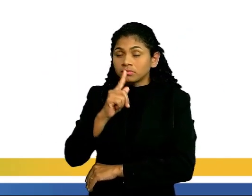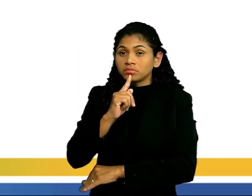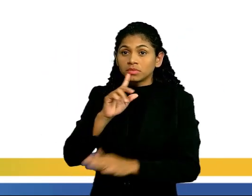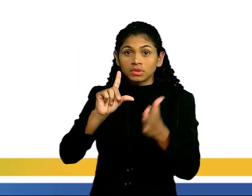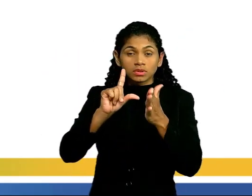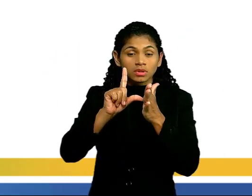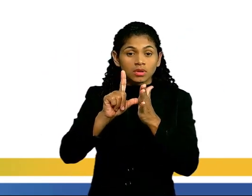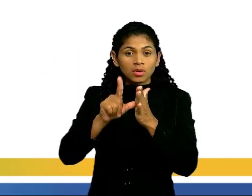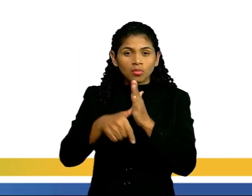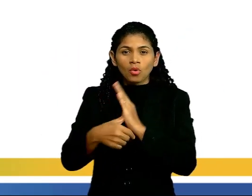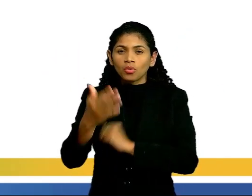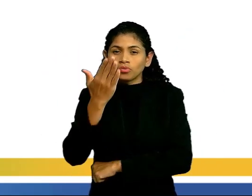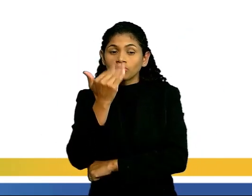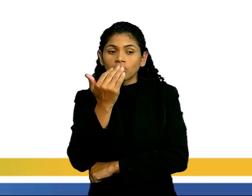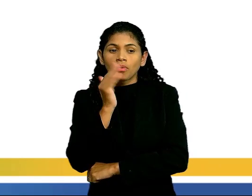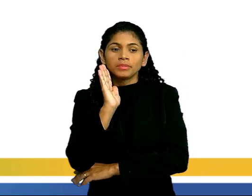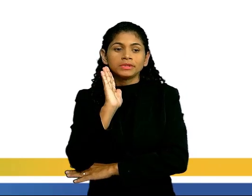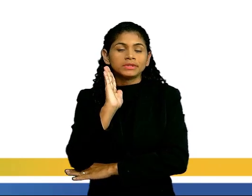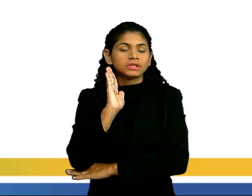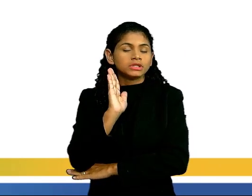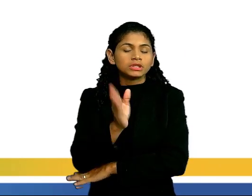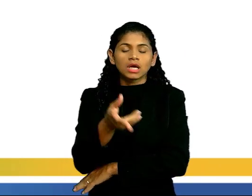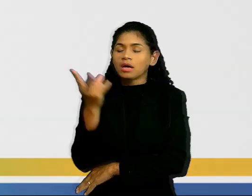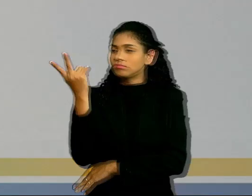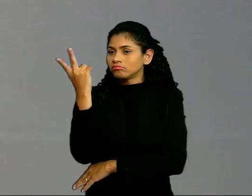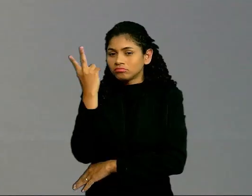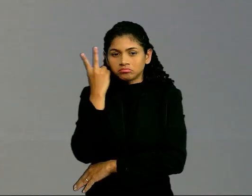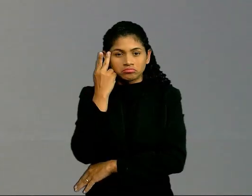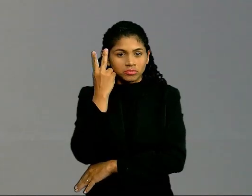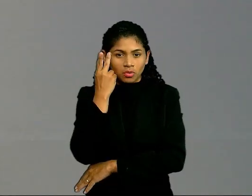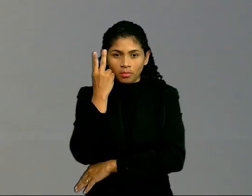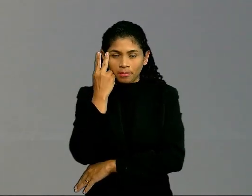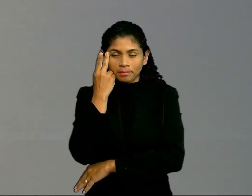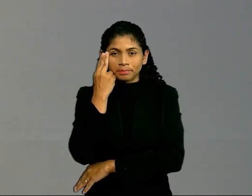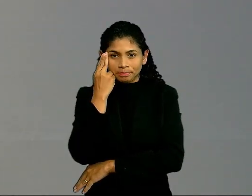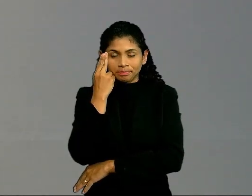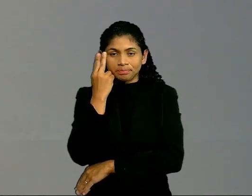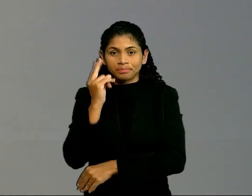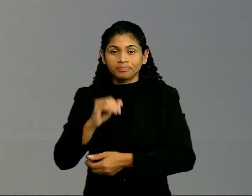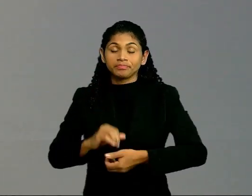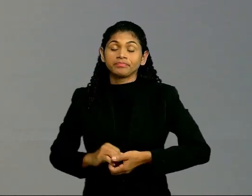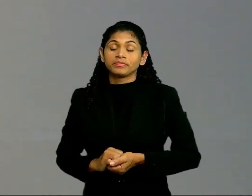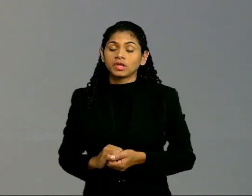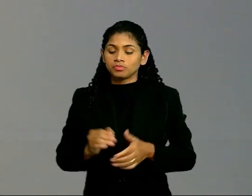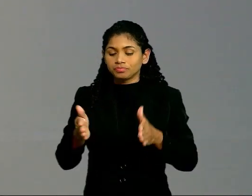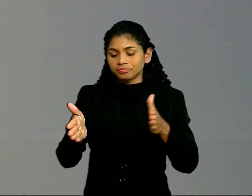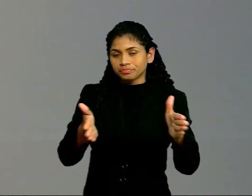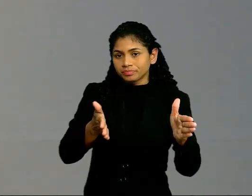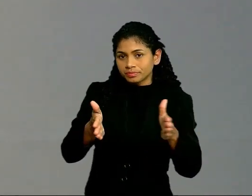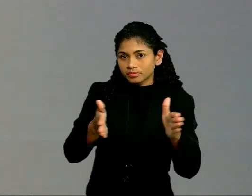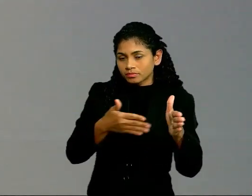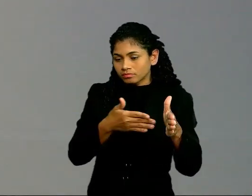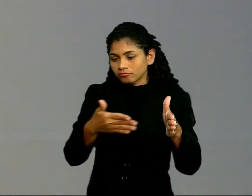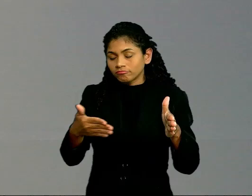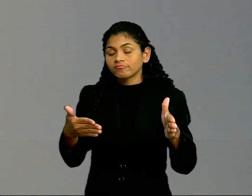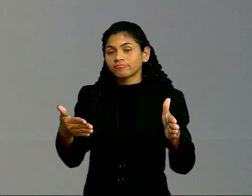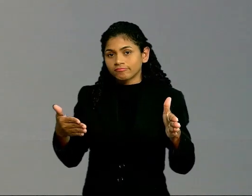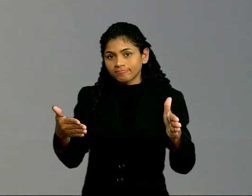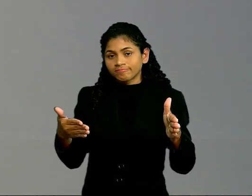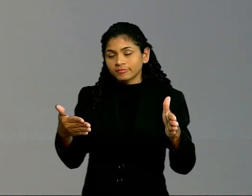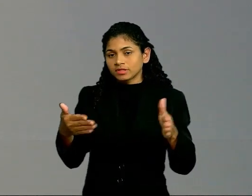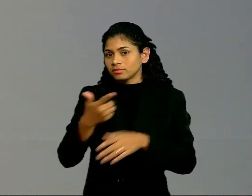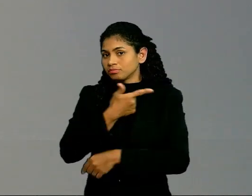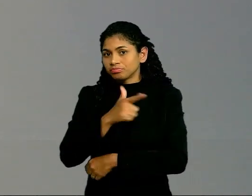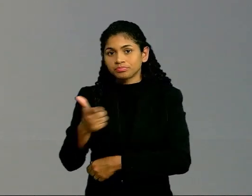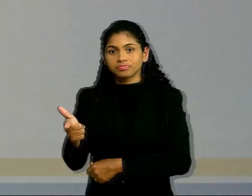tudo normalizou-se aos meus olhos. Então, a gente observa aí o período longo de tempo em que ela fica sem se alimentar